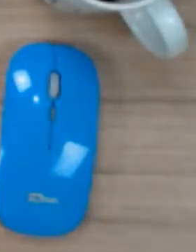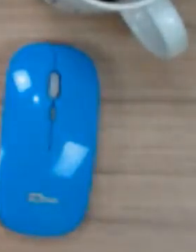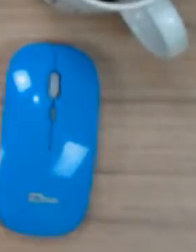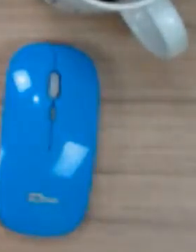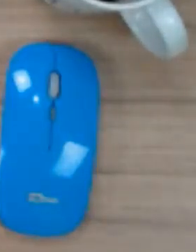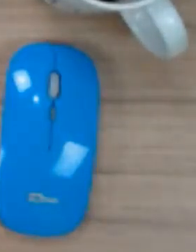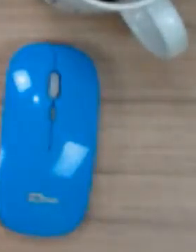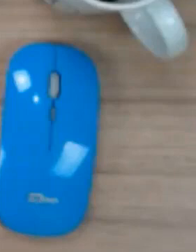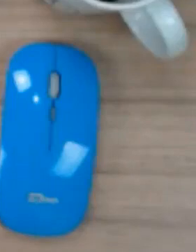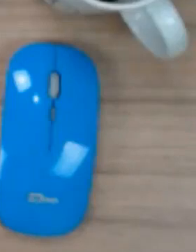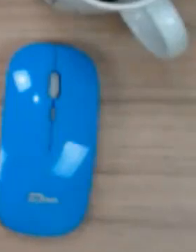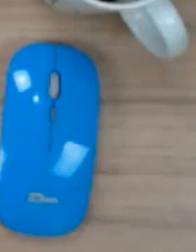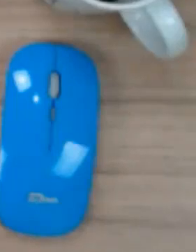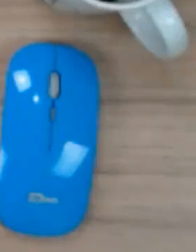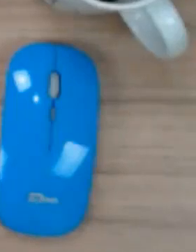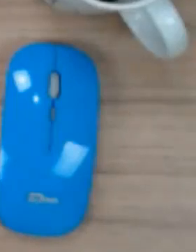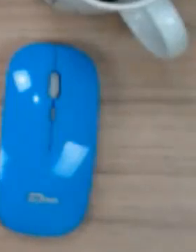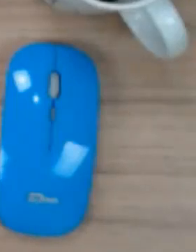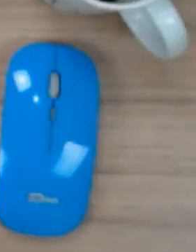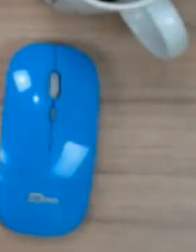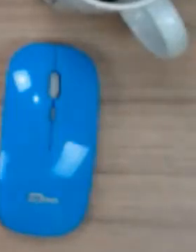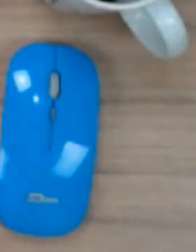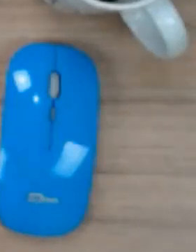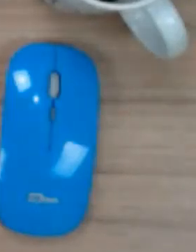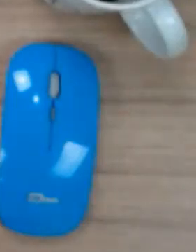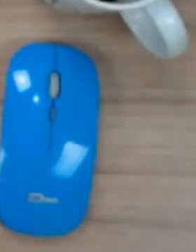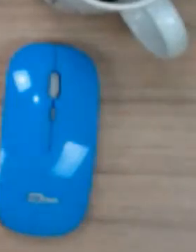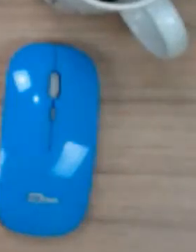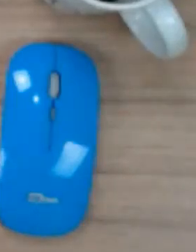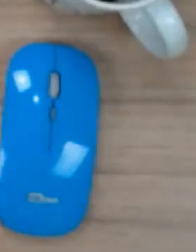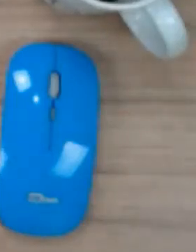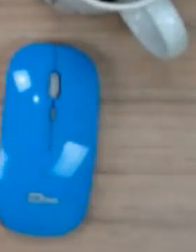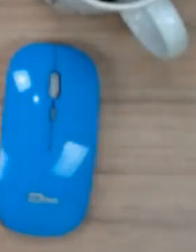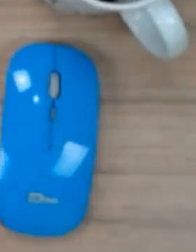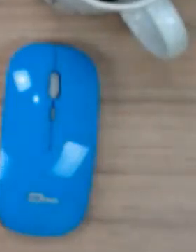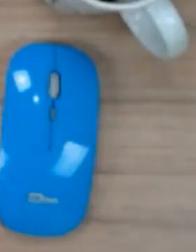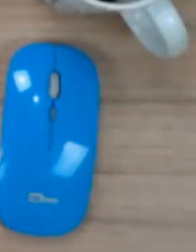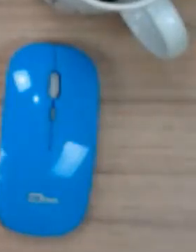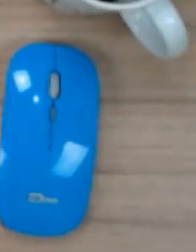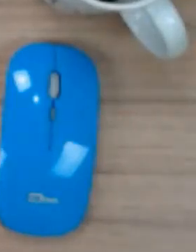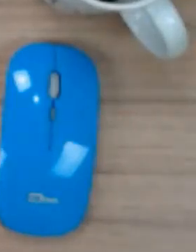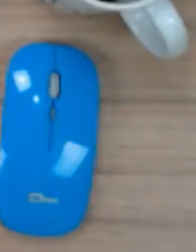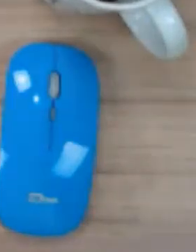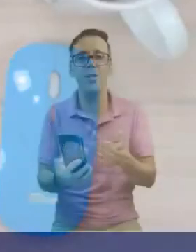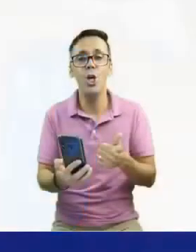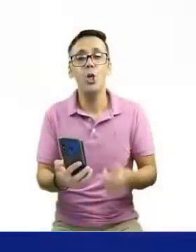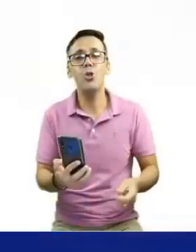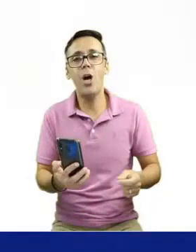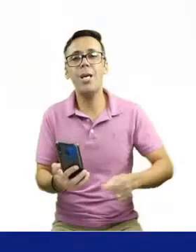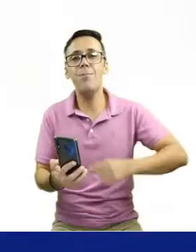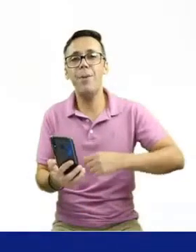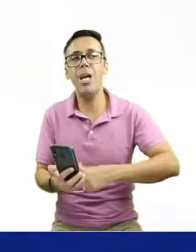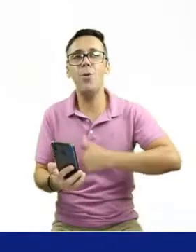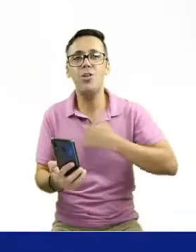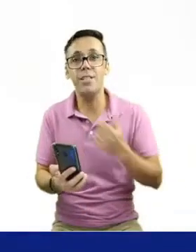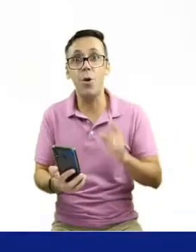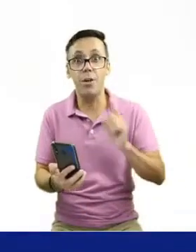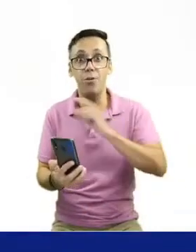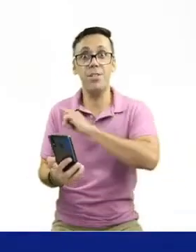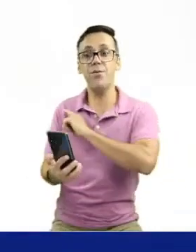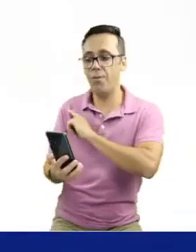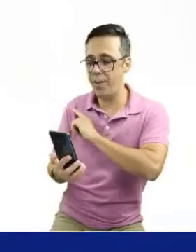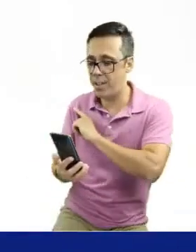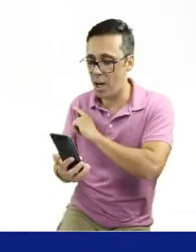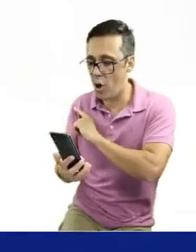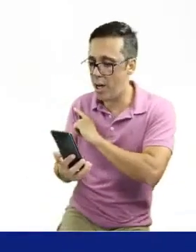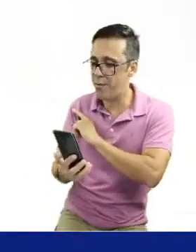orgânica da cidade Só se ela estivesse relacionado ao sul poderia ser só que pelo